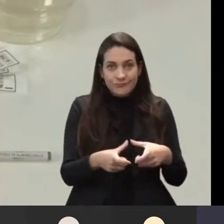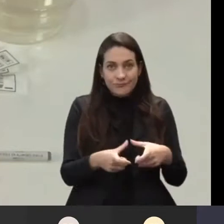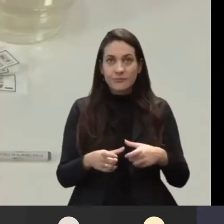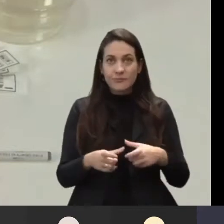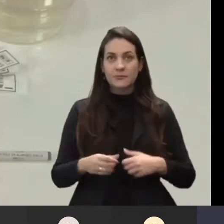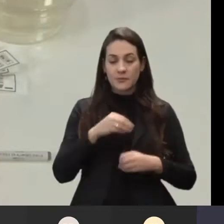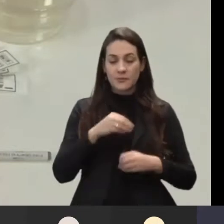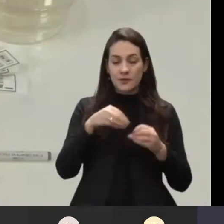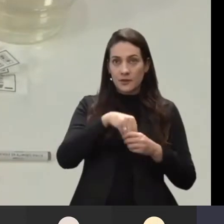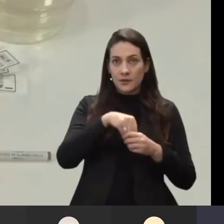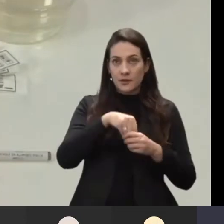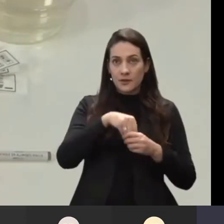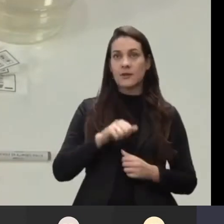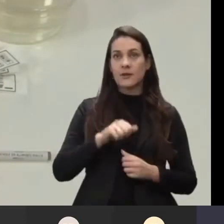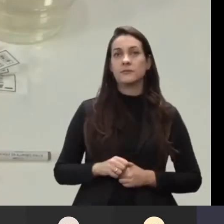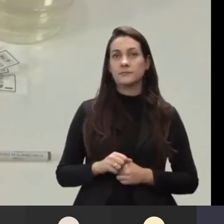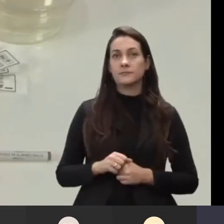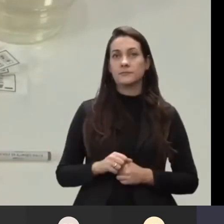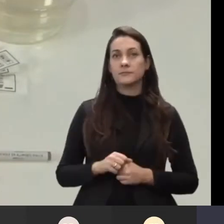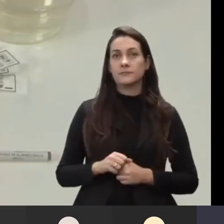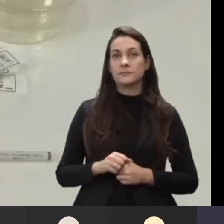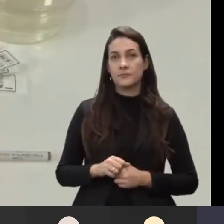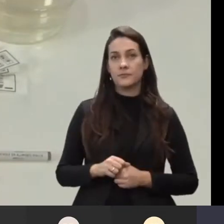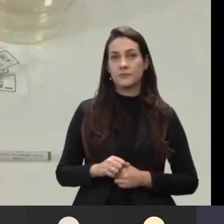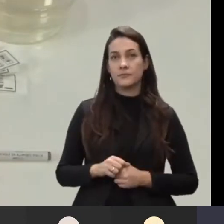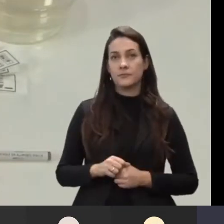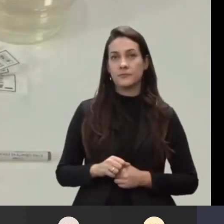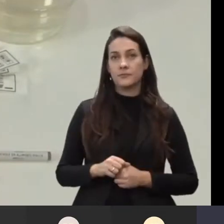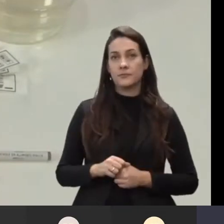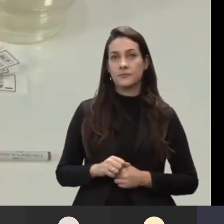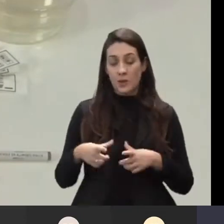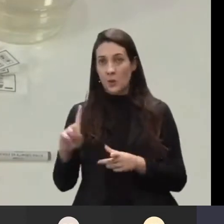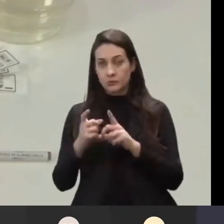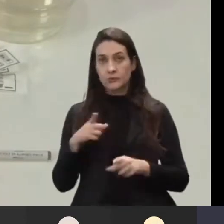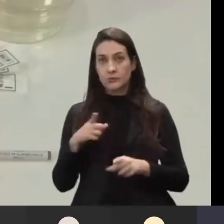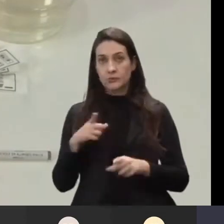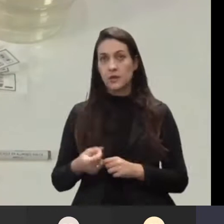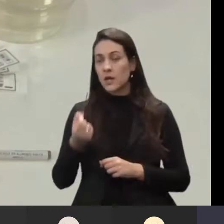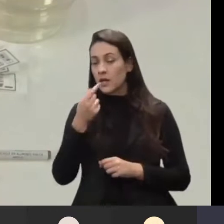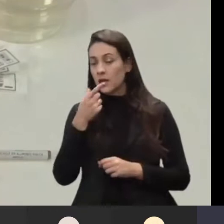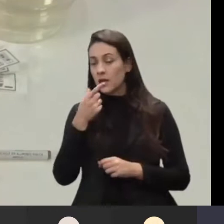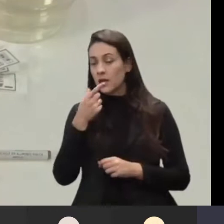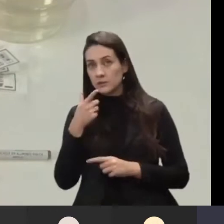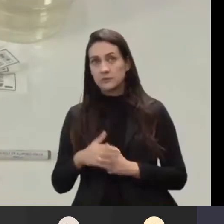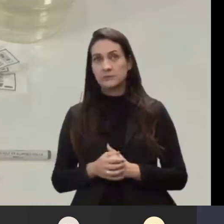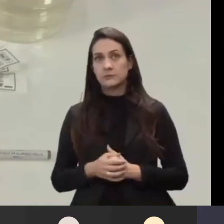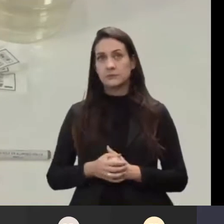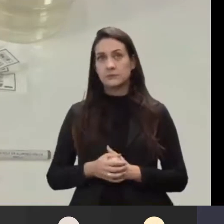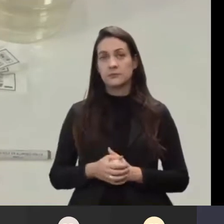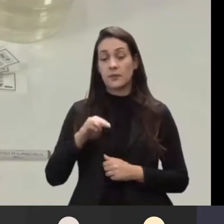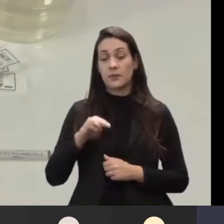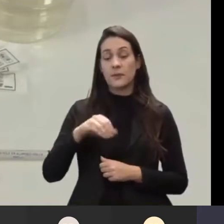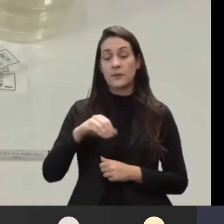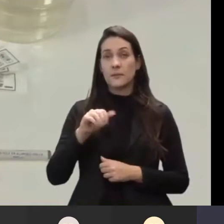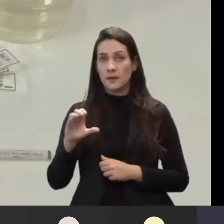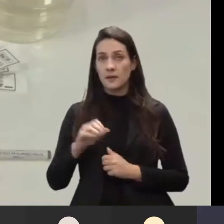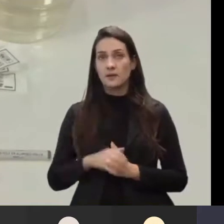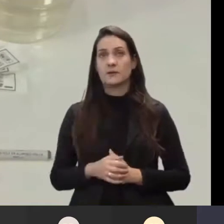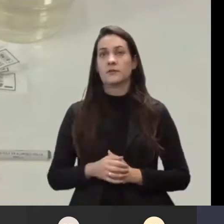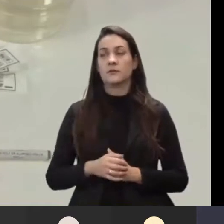o meio Miller-Hinton, as placas de Petri com as cepas bacterianas, os antibióticos, a McFarland e a salina.